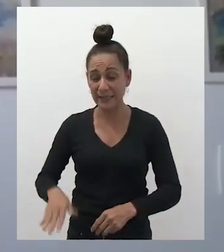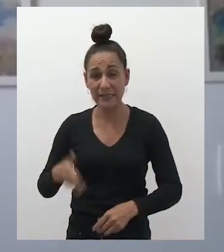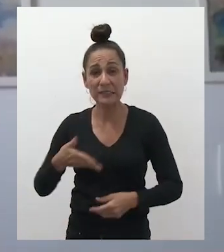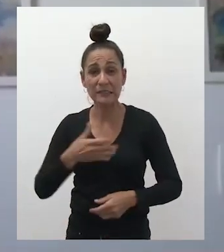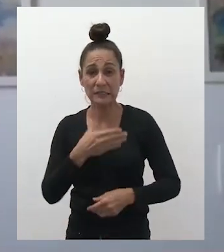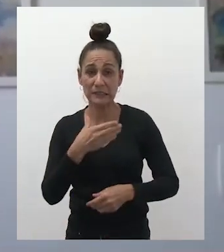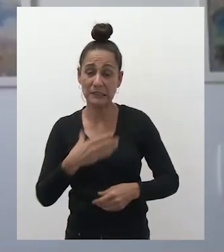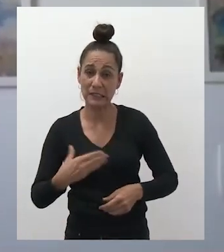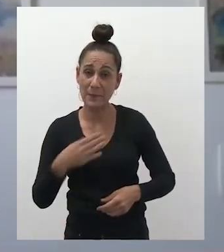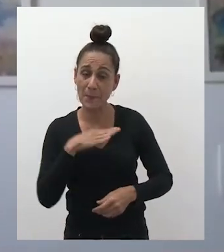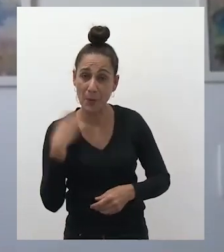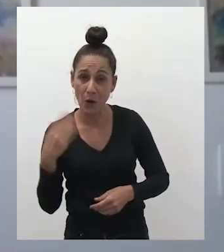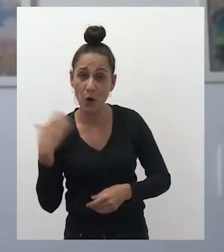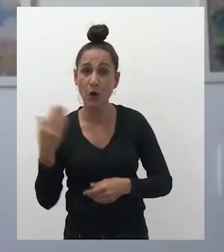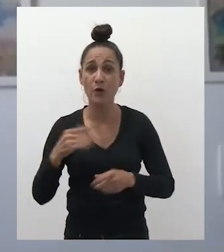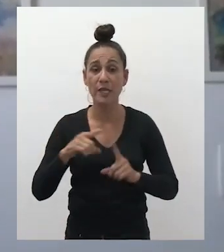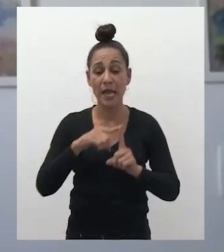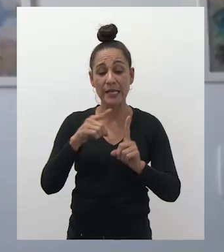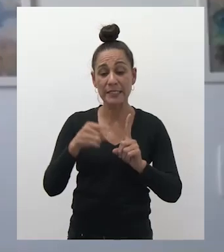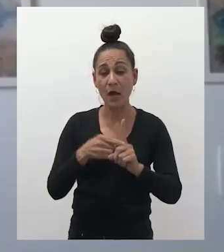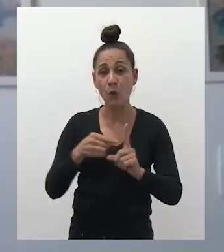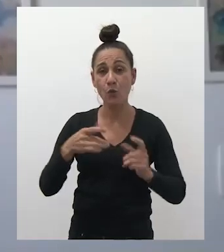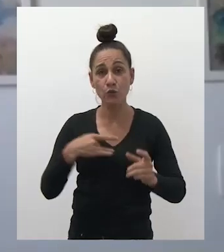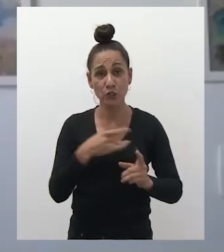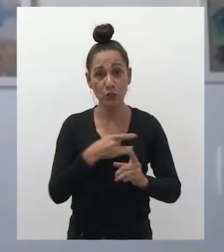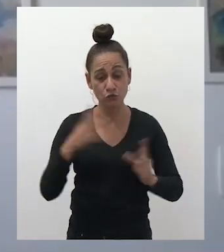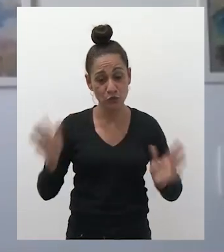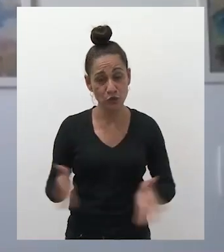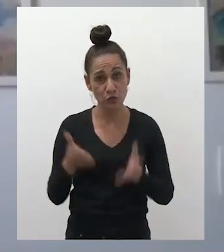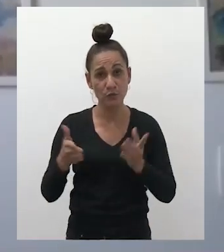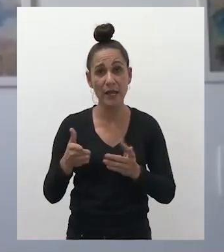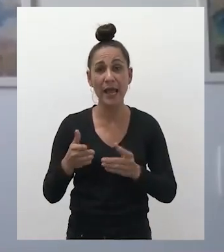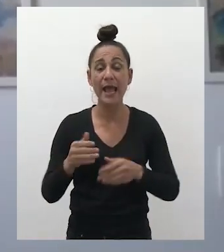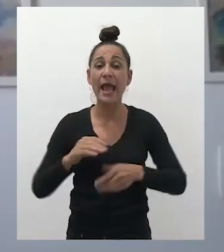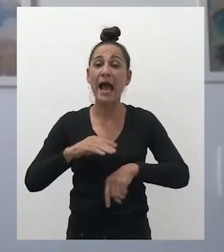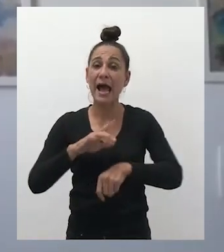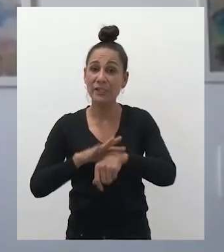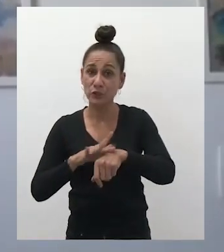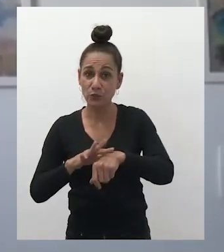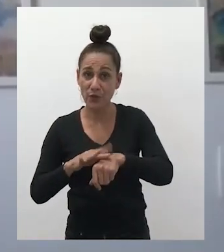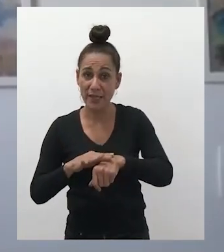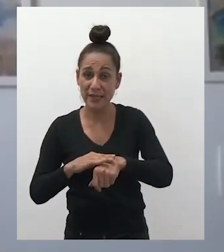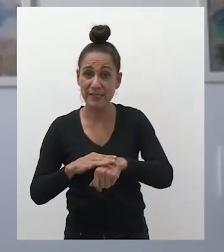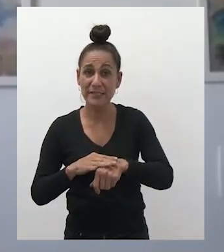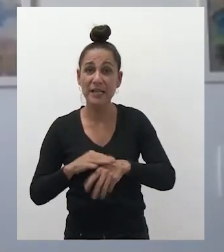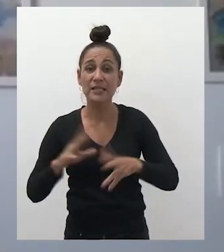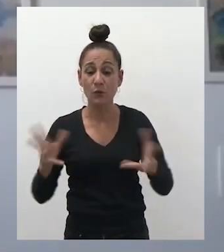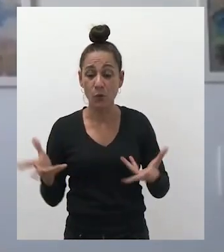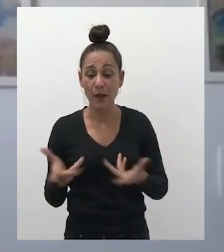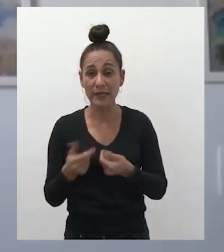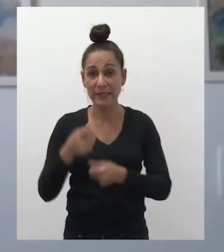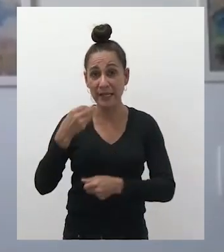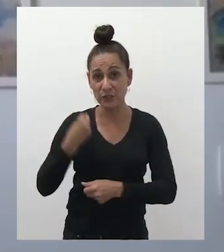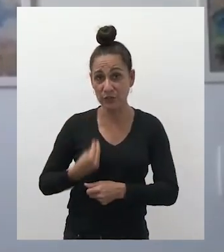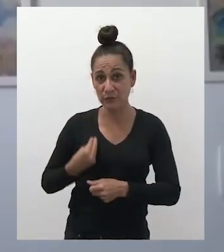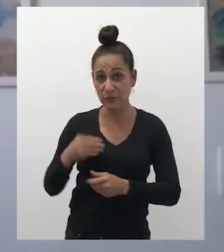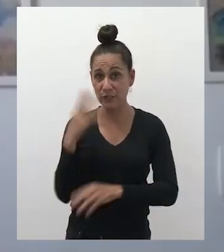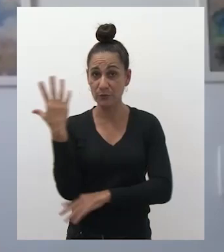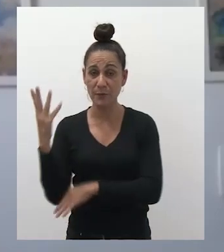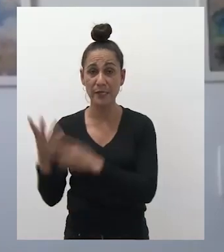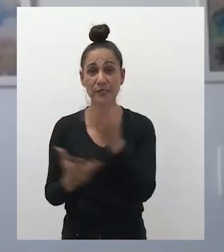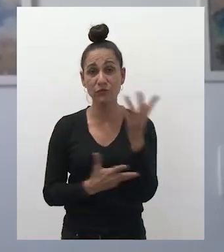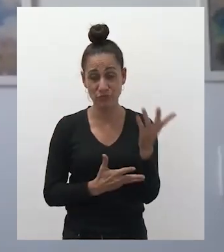da gestante, combater AIDS, malária e outras doenças, qualidade de vida e respeito ao meio ambiente e